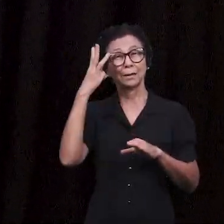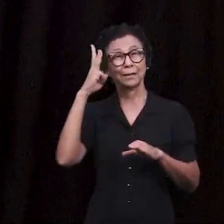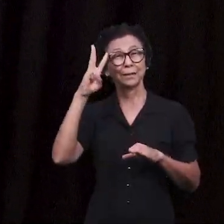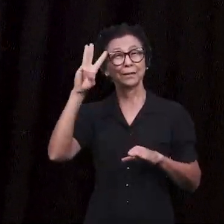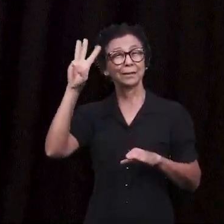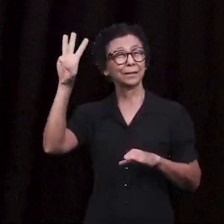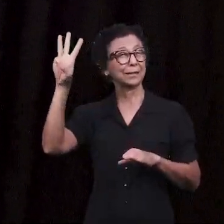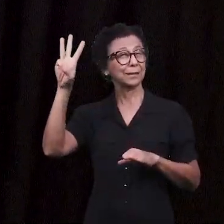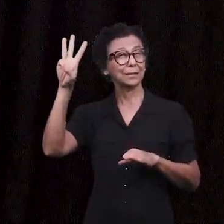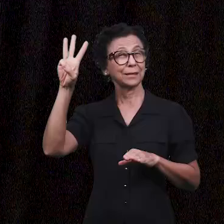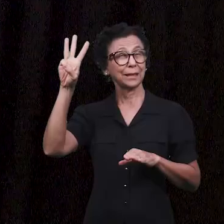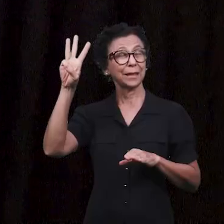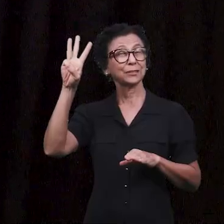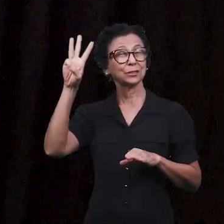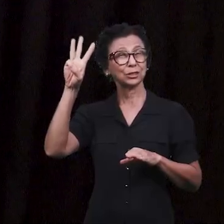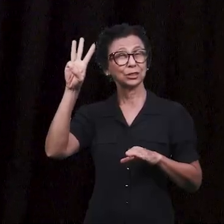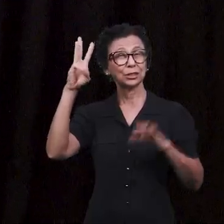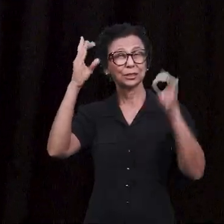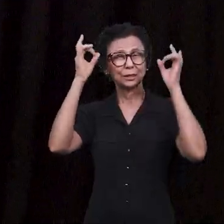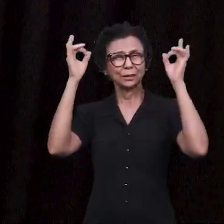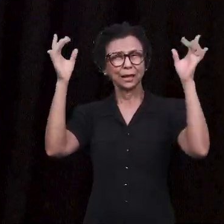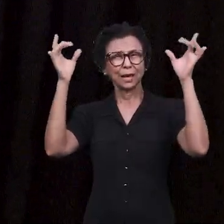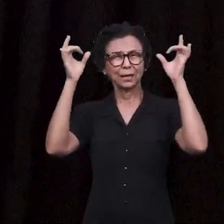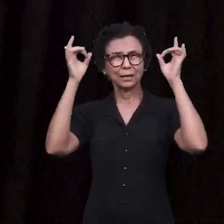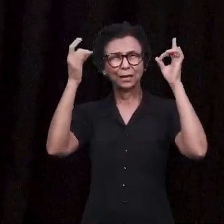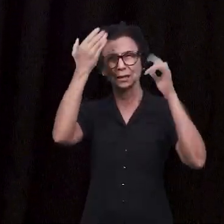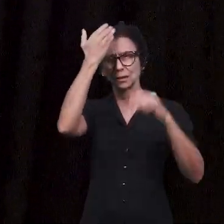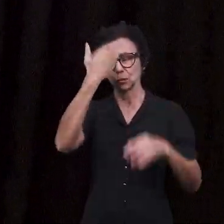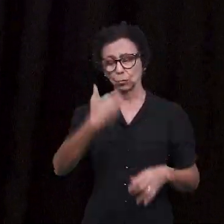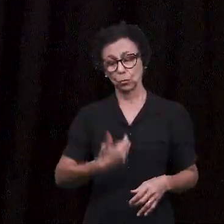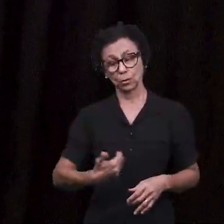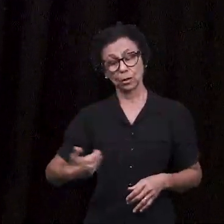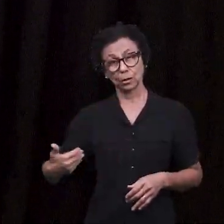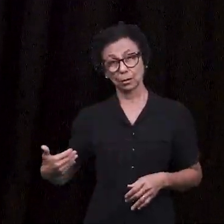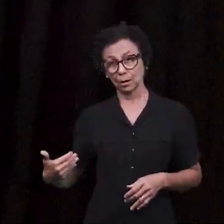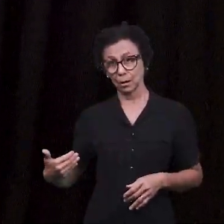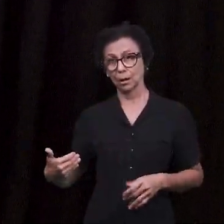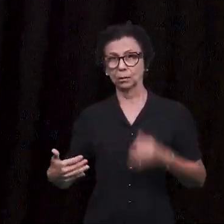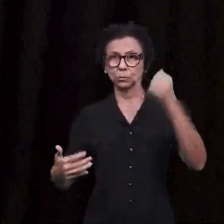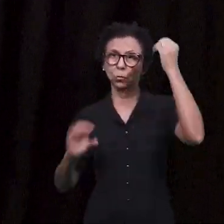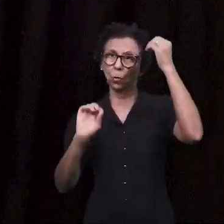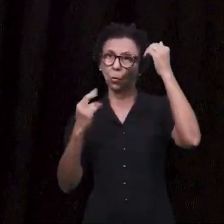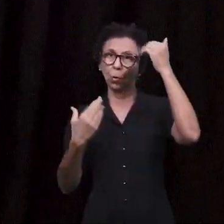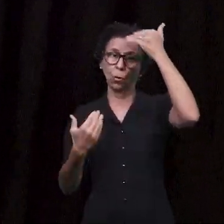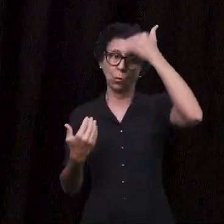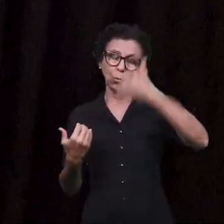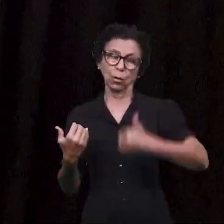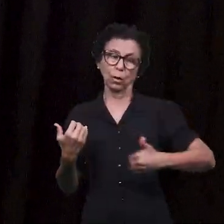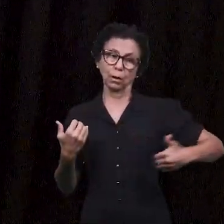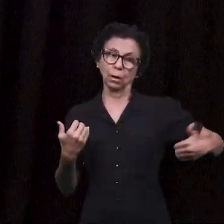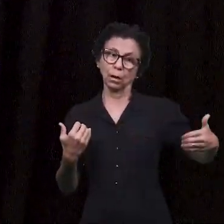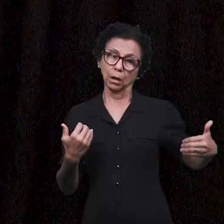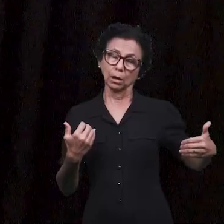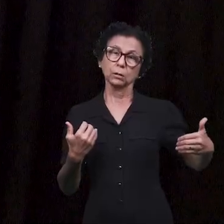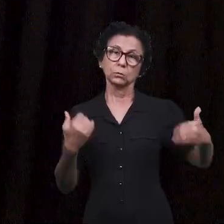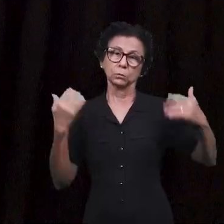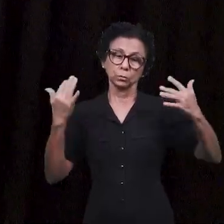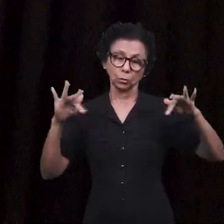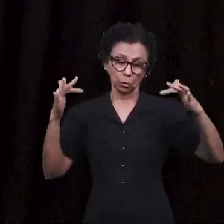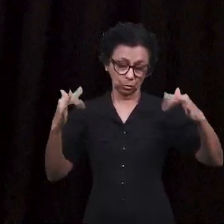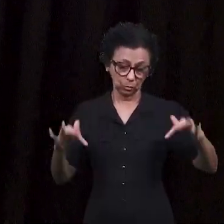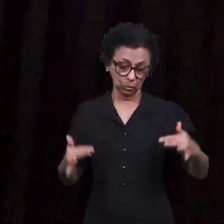uma dor sendo de característica num lado do corpo, nessa sensação de batimento do coração,